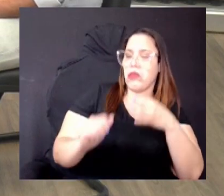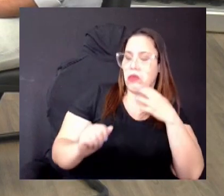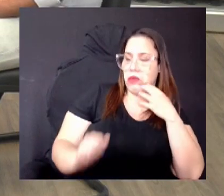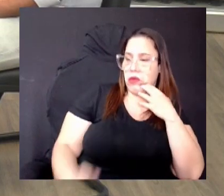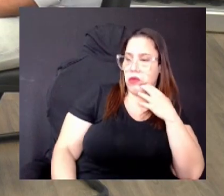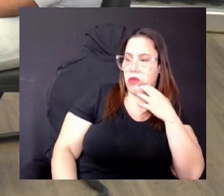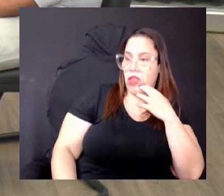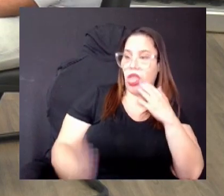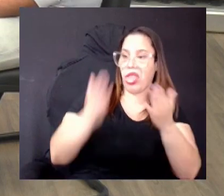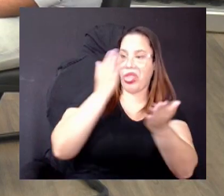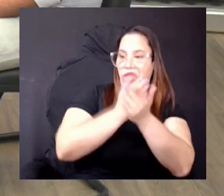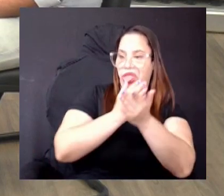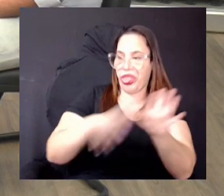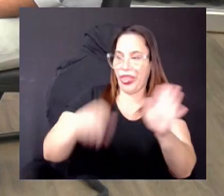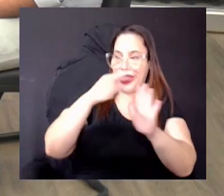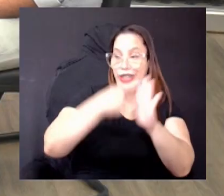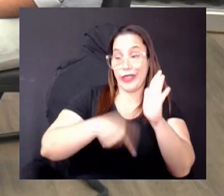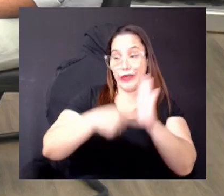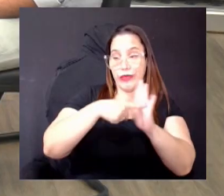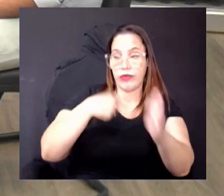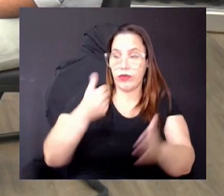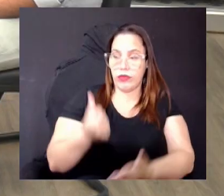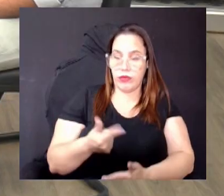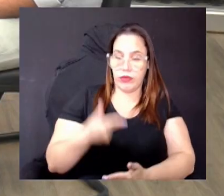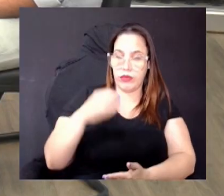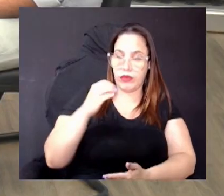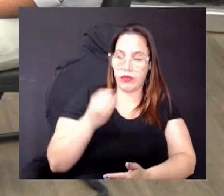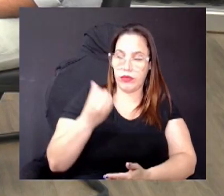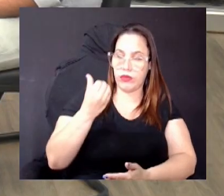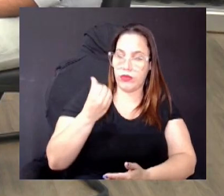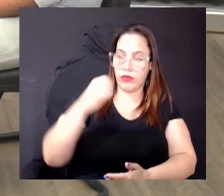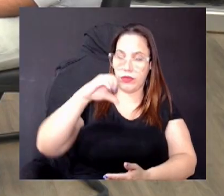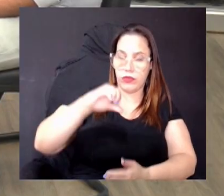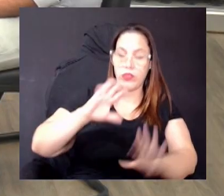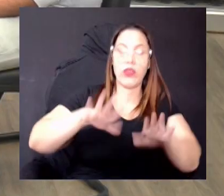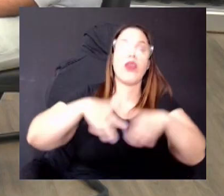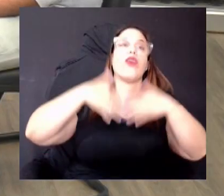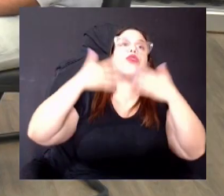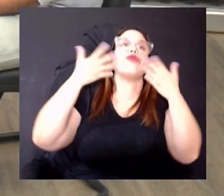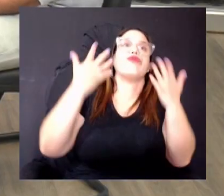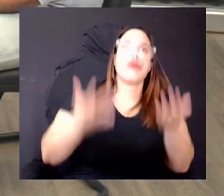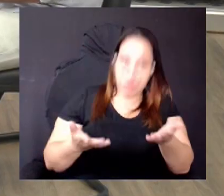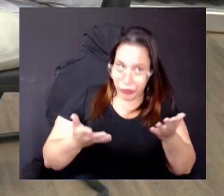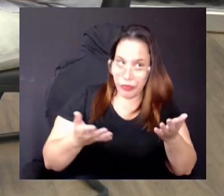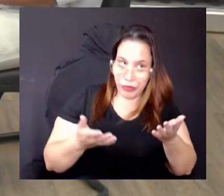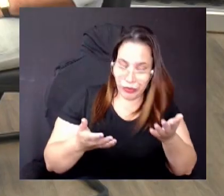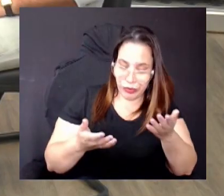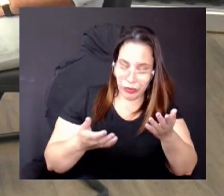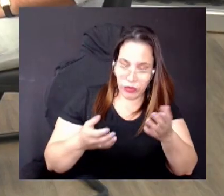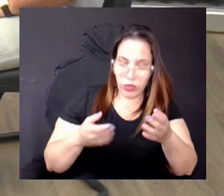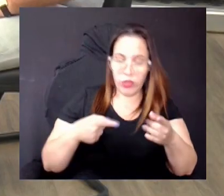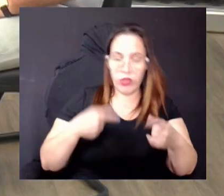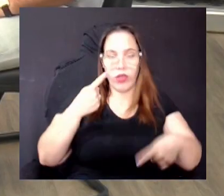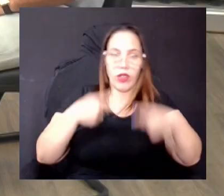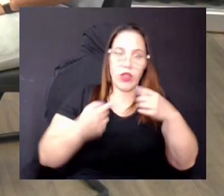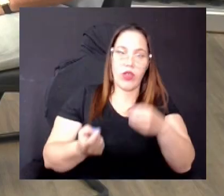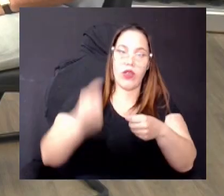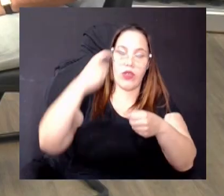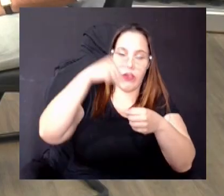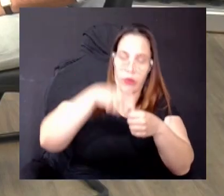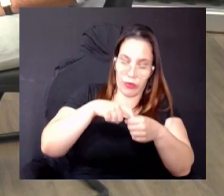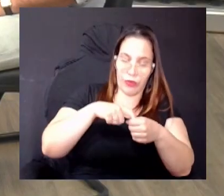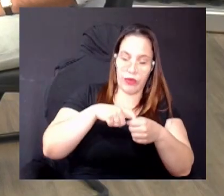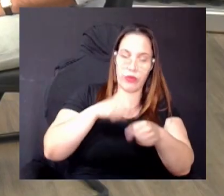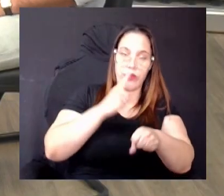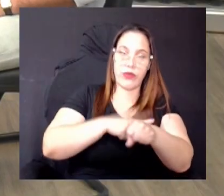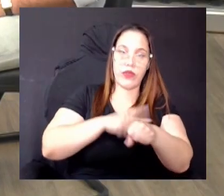vamos dizer assim, em 2019. Aí o que acontece? Houve a especulação da volta do horário de verão, mas aí as